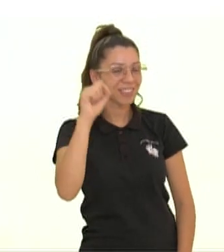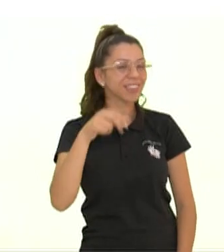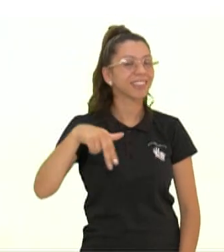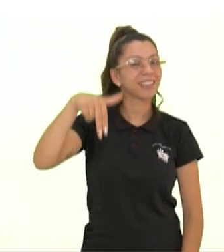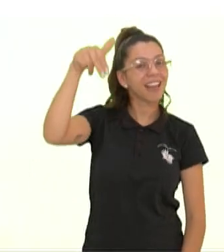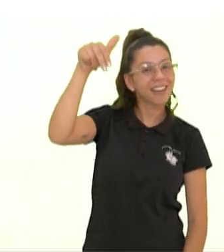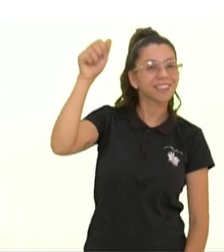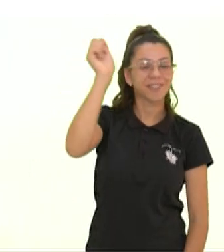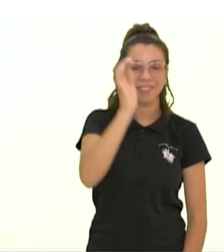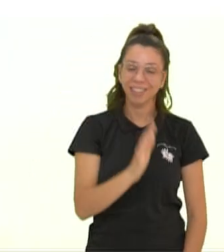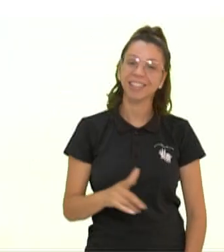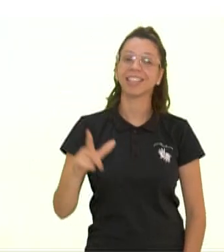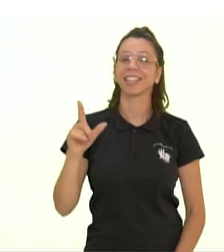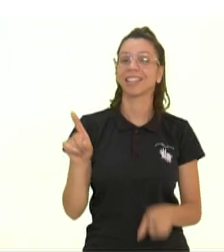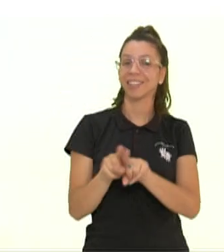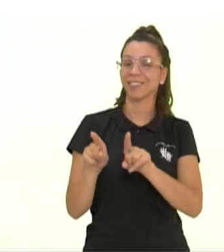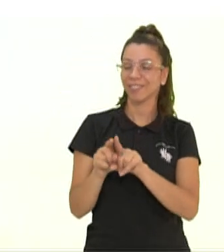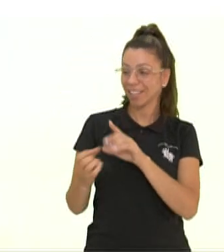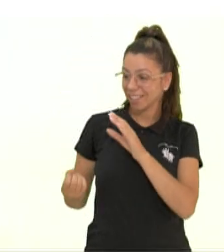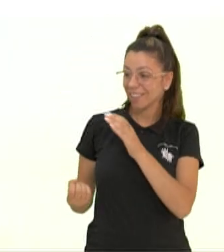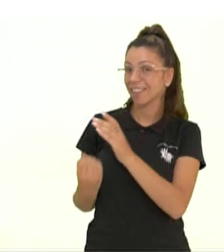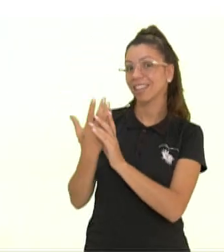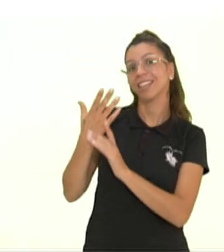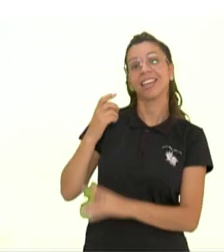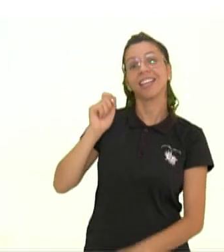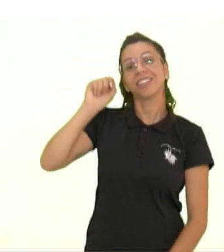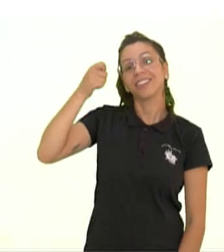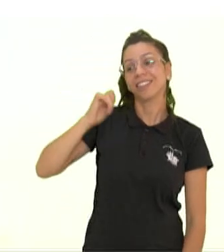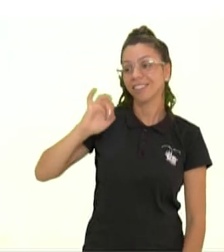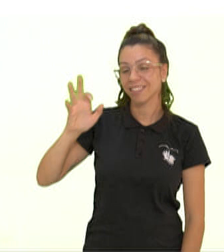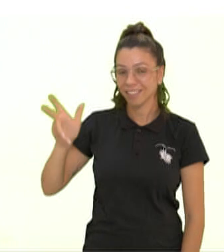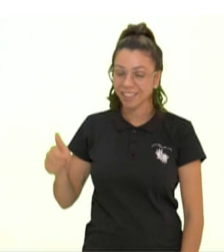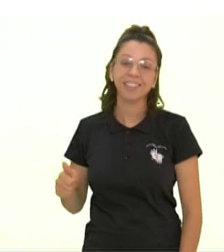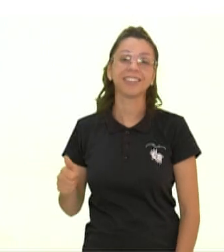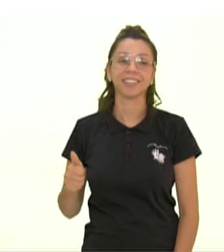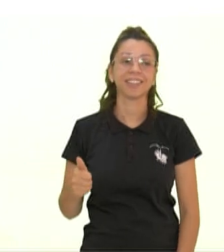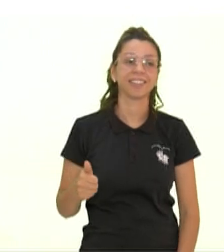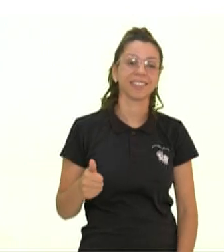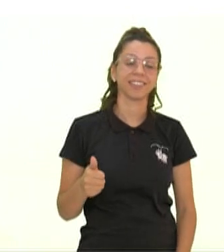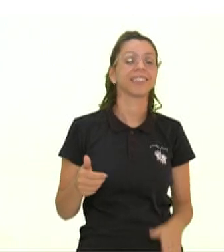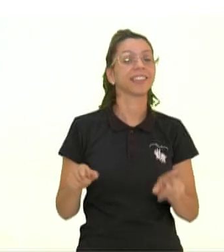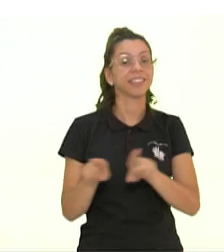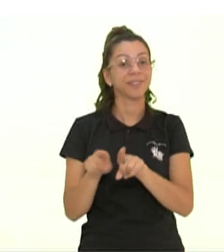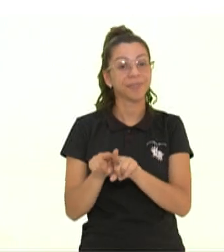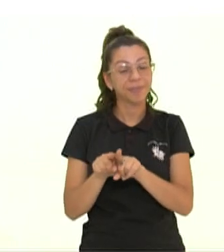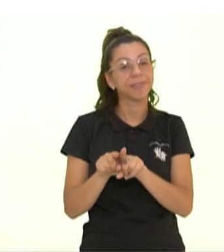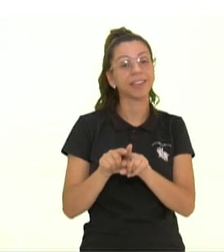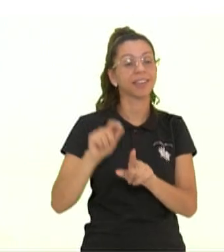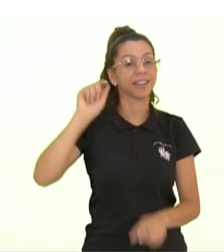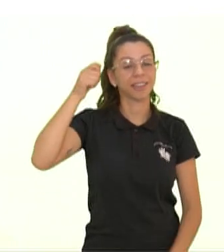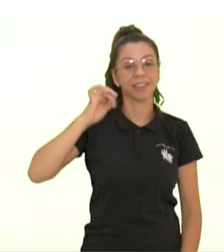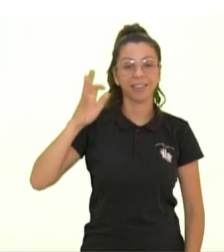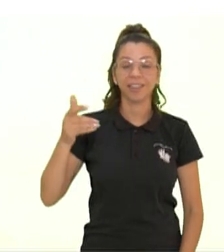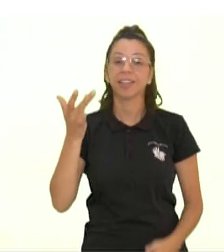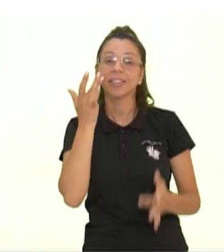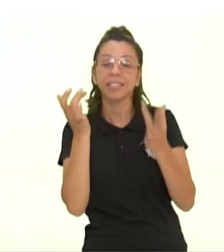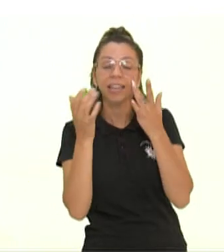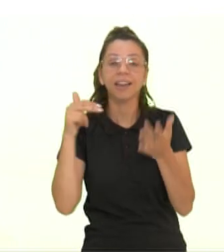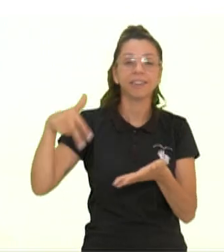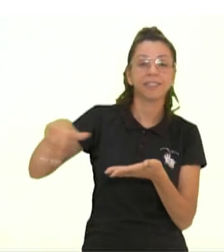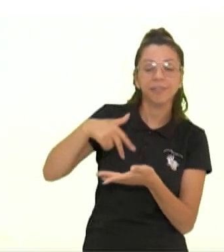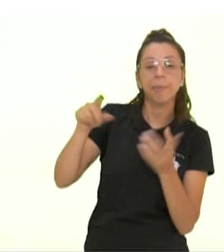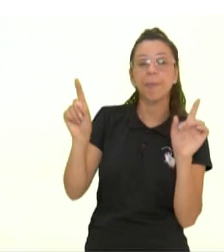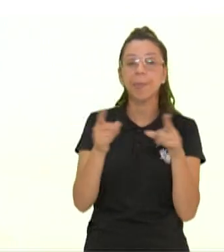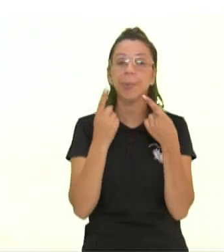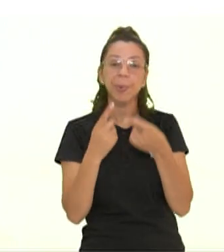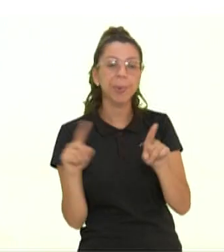tem raízes africanas que brotaram aqui no Brasil, é uma dança que envolve, né, a afro-brasileira, que envolve teatro, dança, música, a